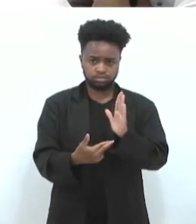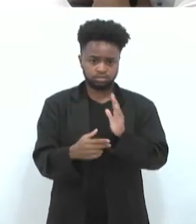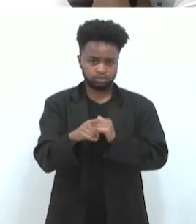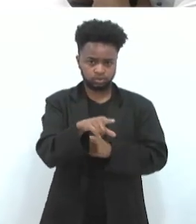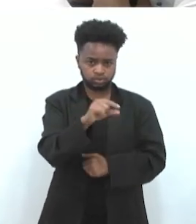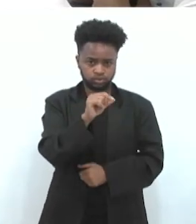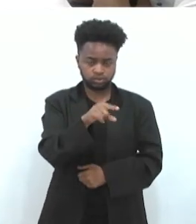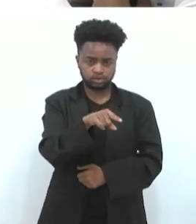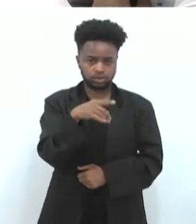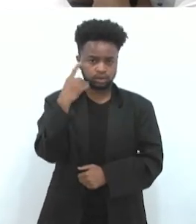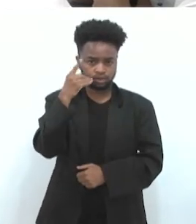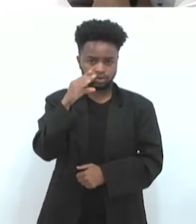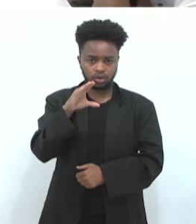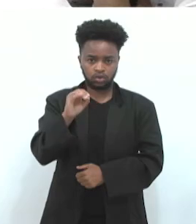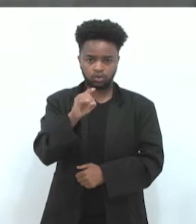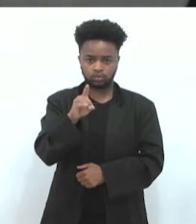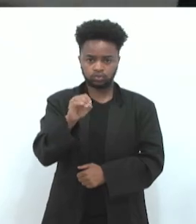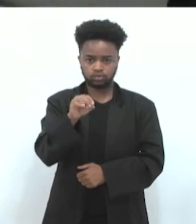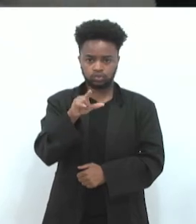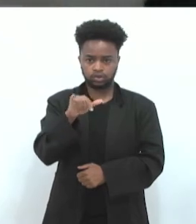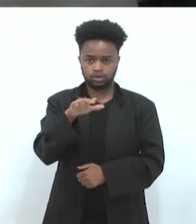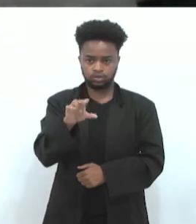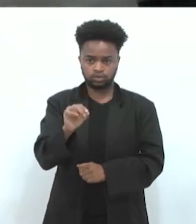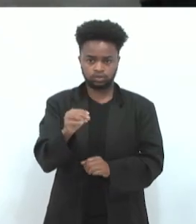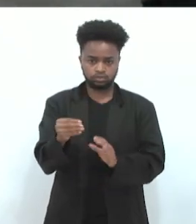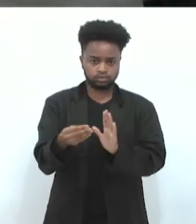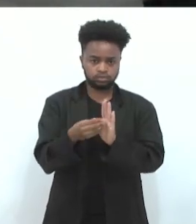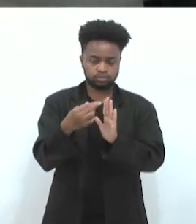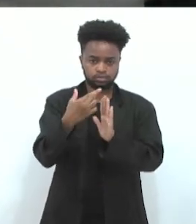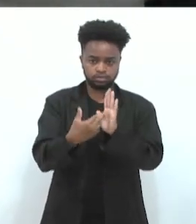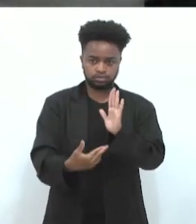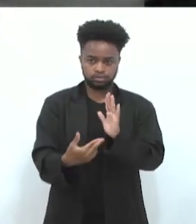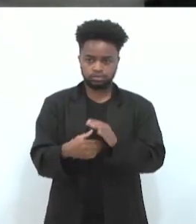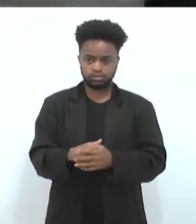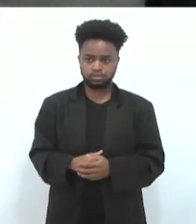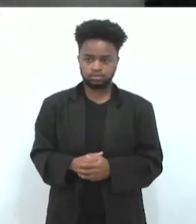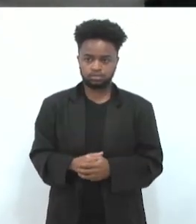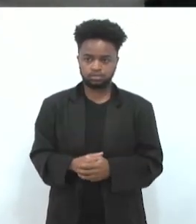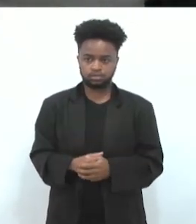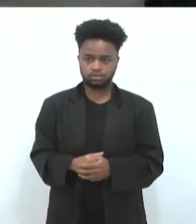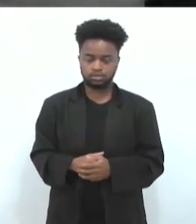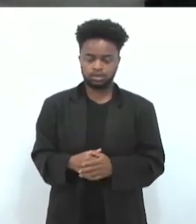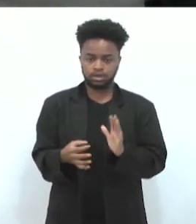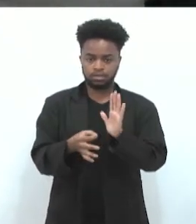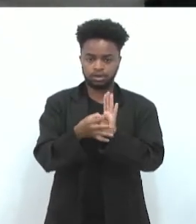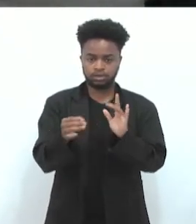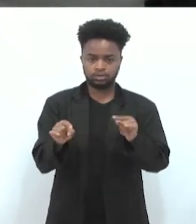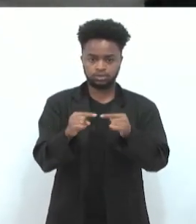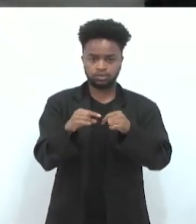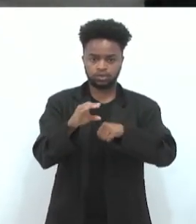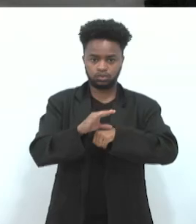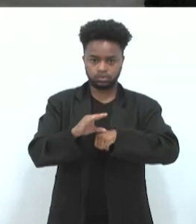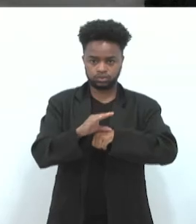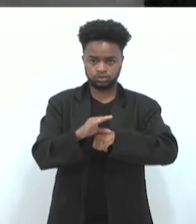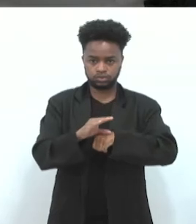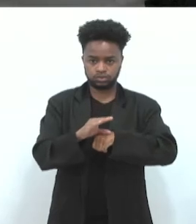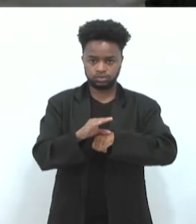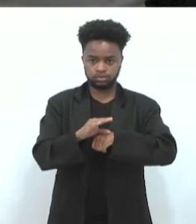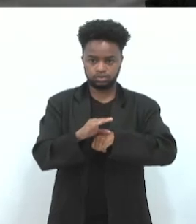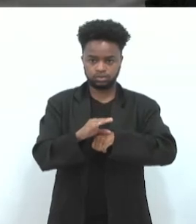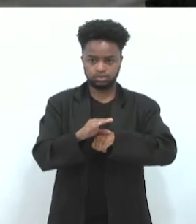aqui, redesignar o deputado Cozzolino como relator. Parecer pela constitucionalidade. Então, Não,